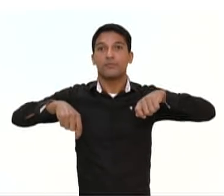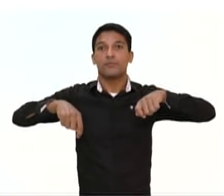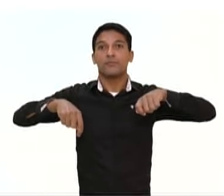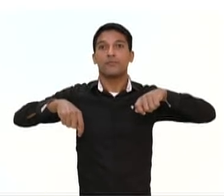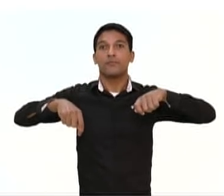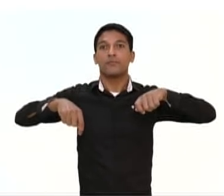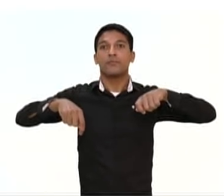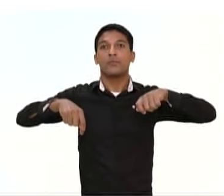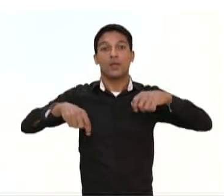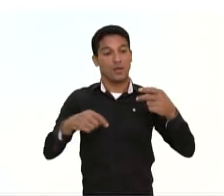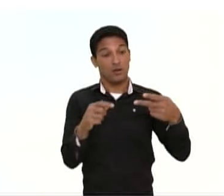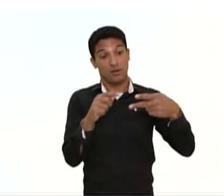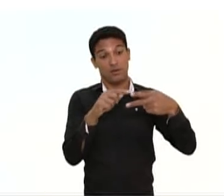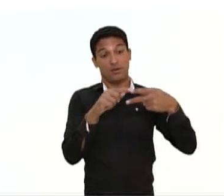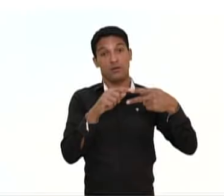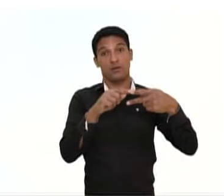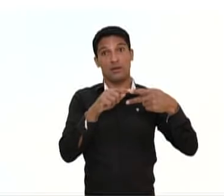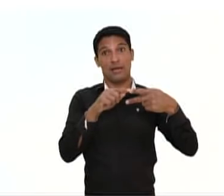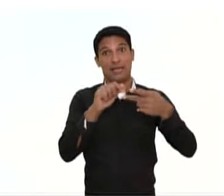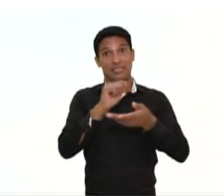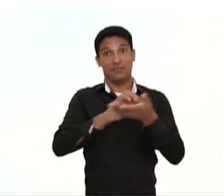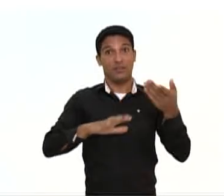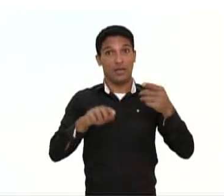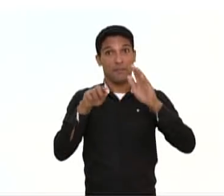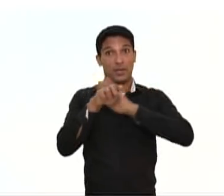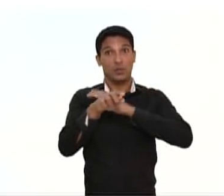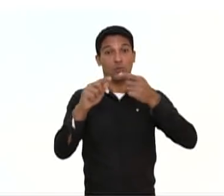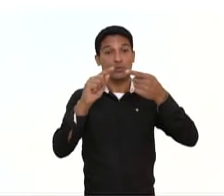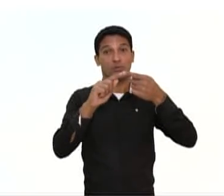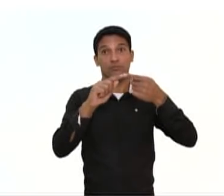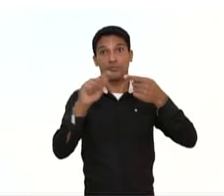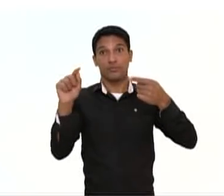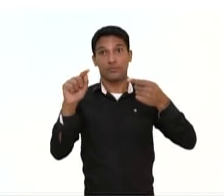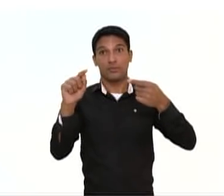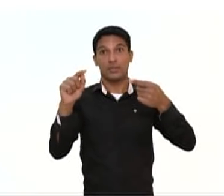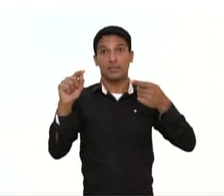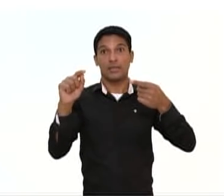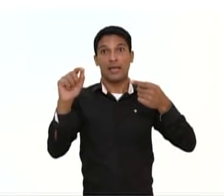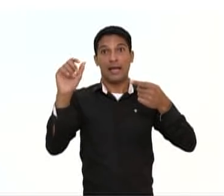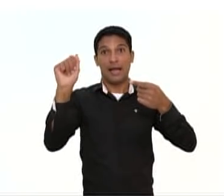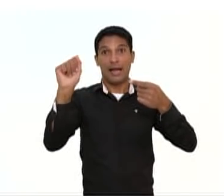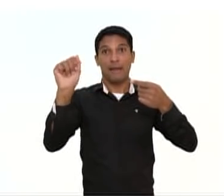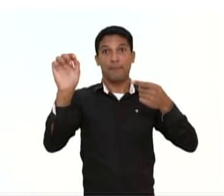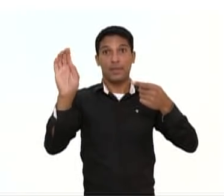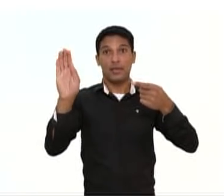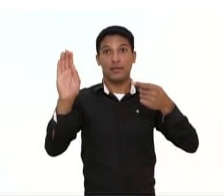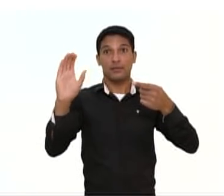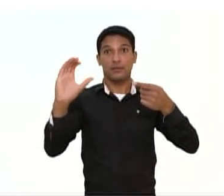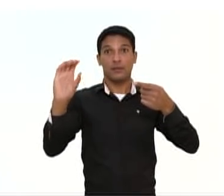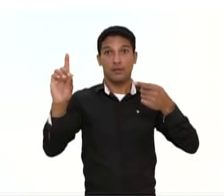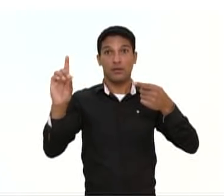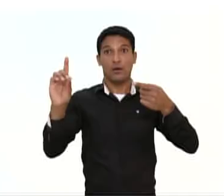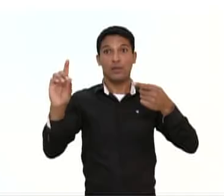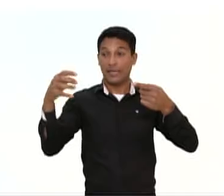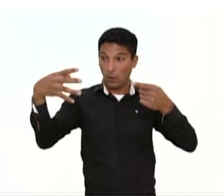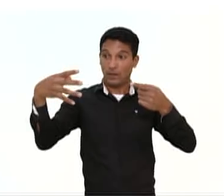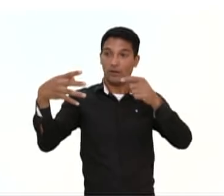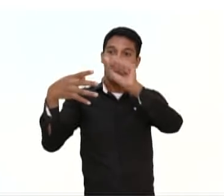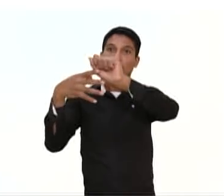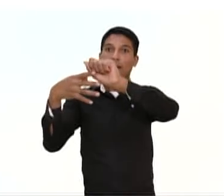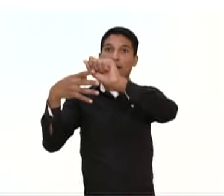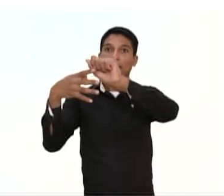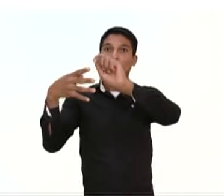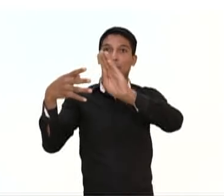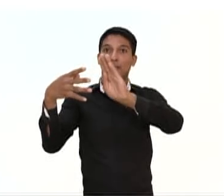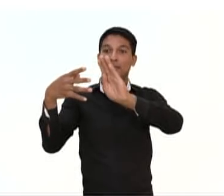de uma questão, de uma atividade do Google Classroom. Pode acontecer o seguinte, você tem 4 opções